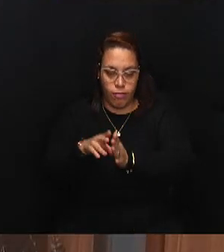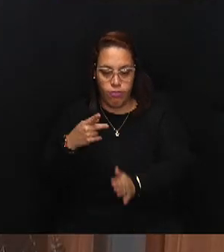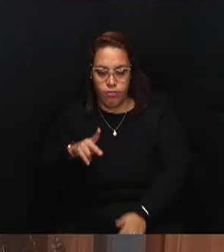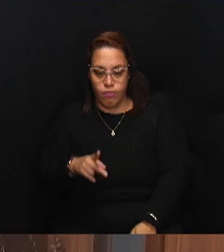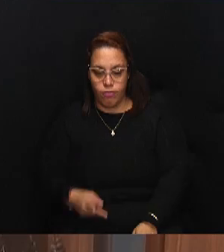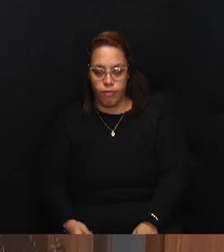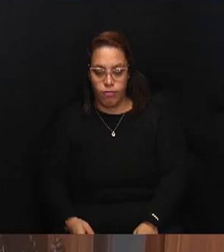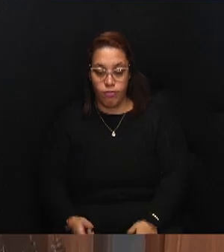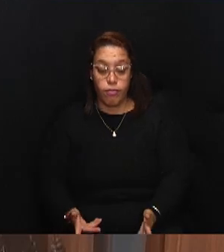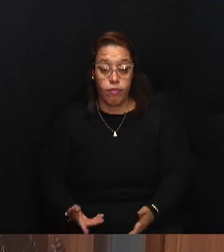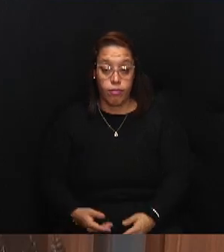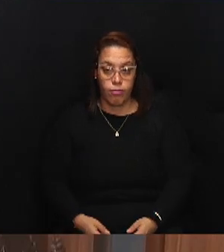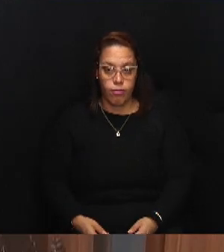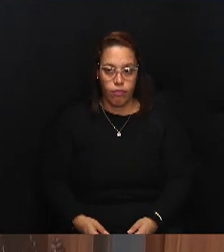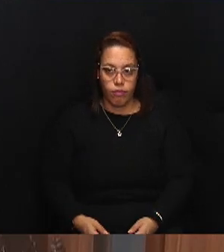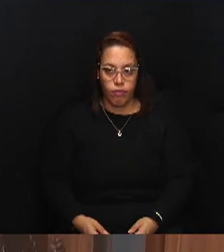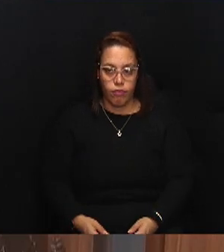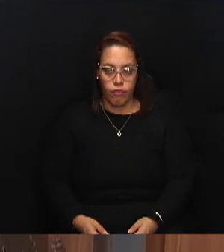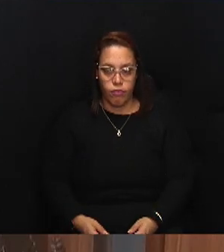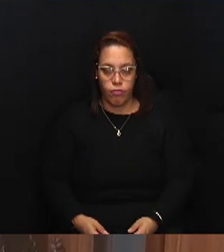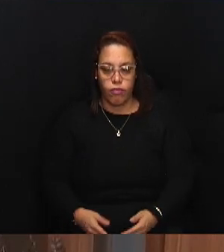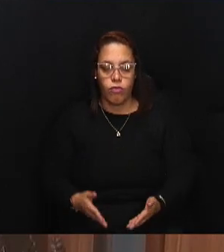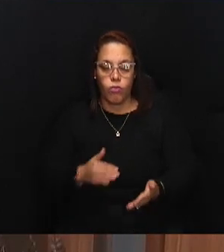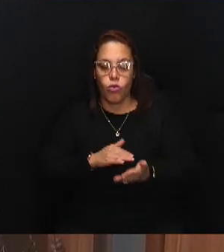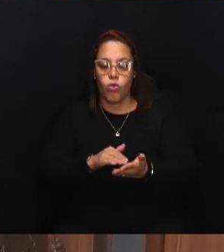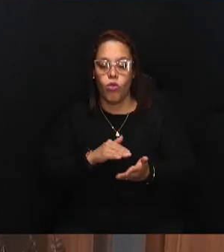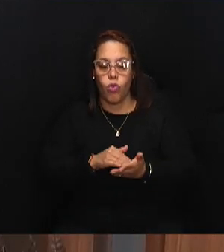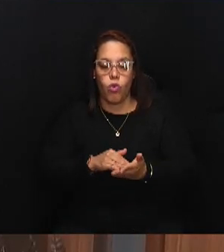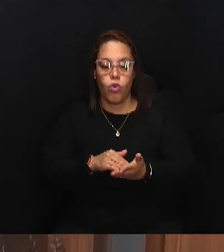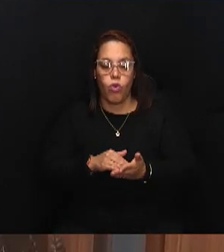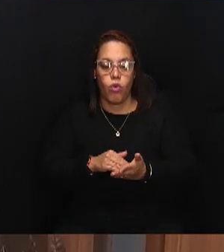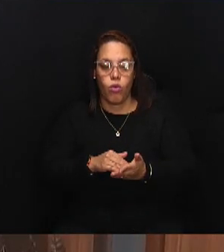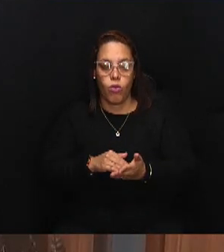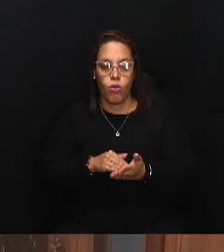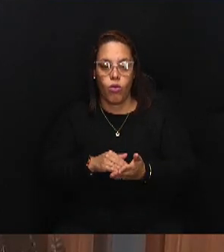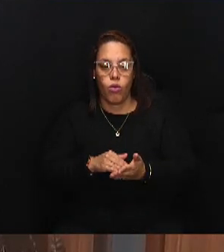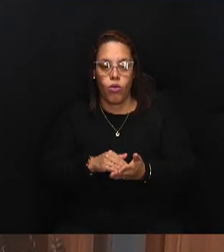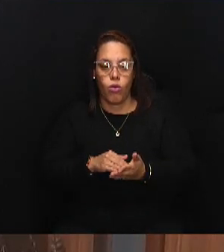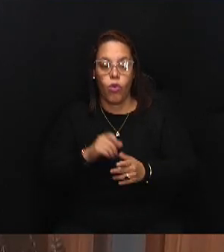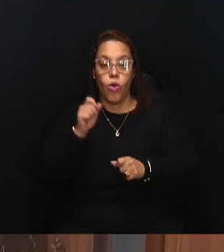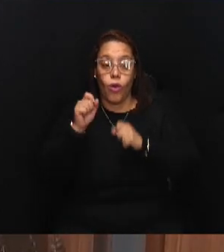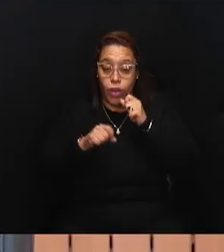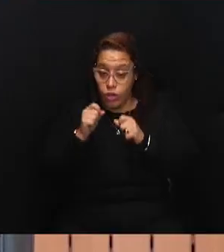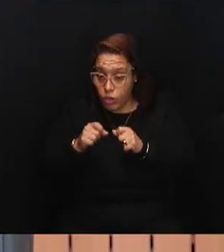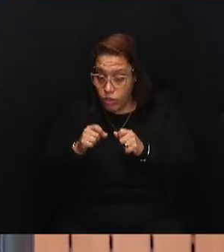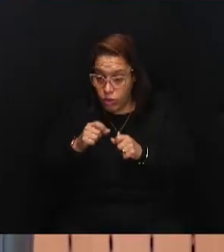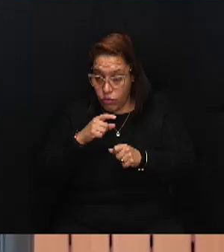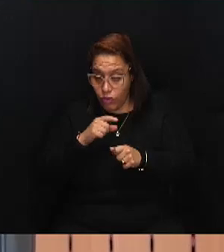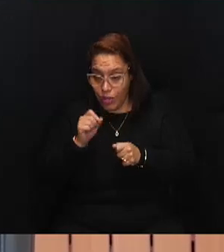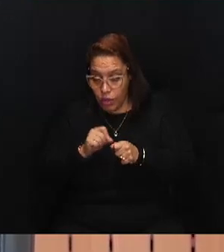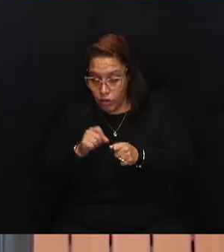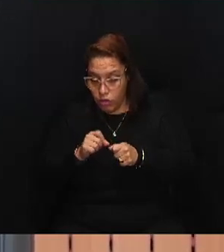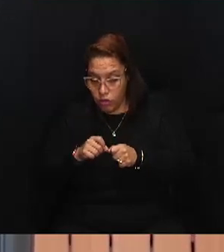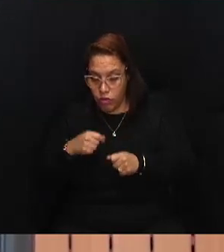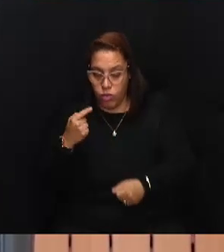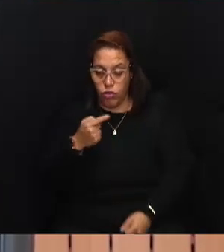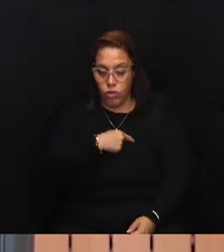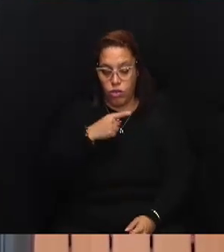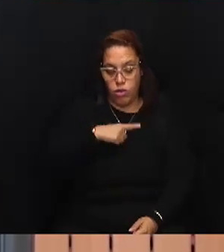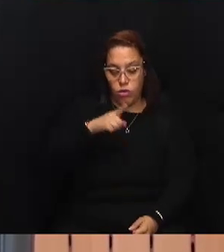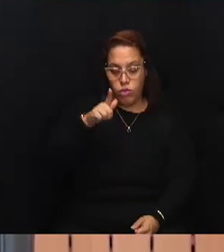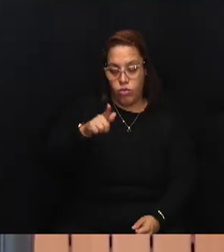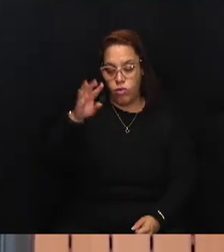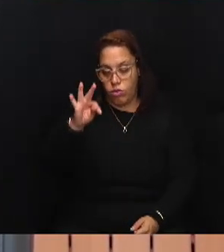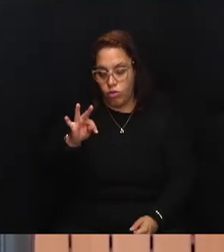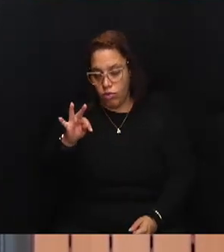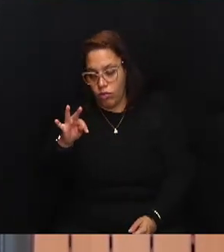E daí, qual a sequência disso? Então, doutora? Pelo GT, é assim, a gente tem um fluxo, né? A gente criou um fluxo. A denúncia chega,